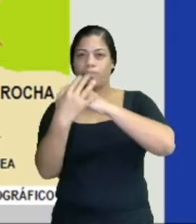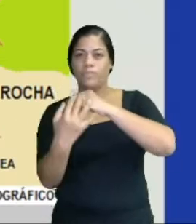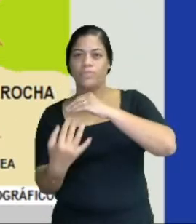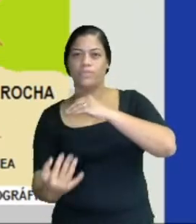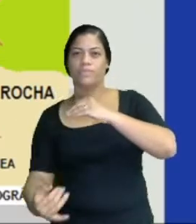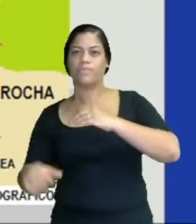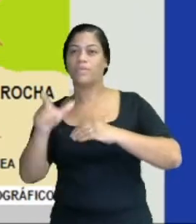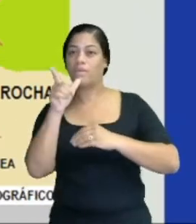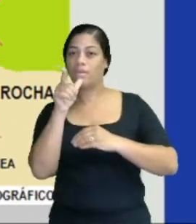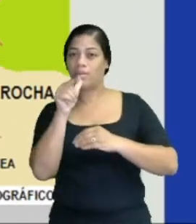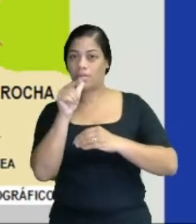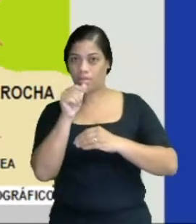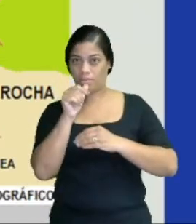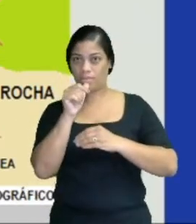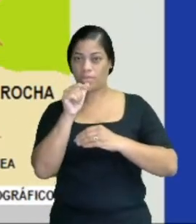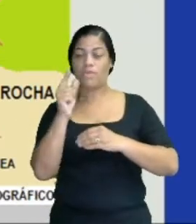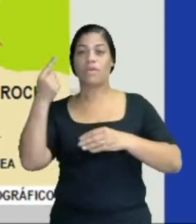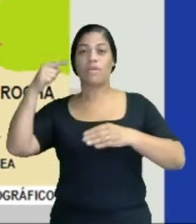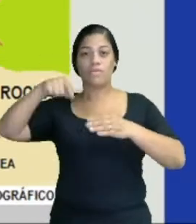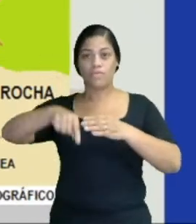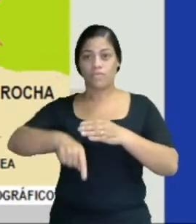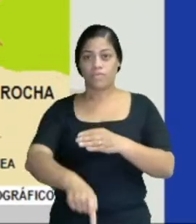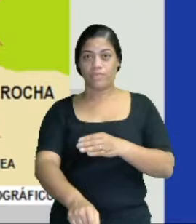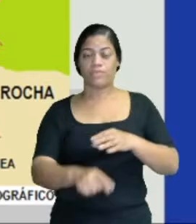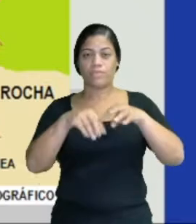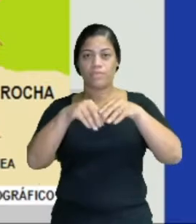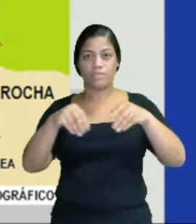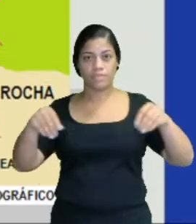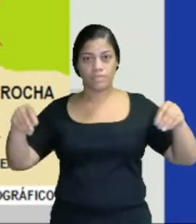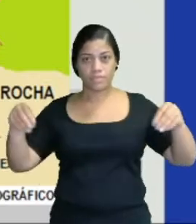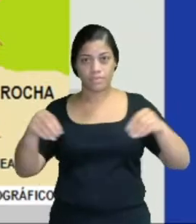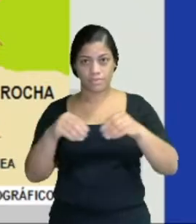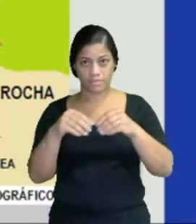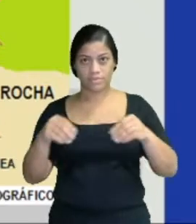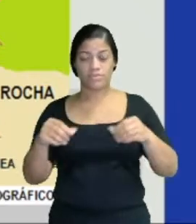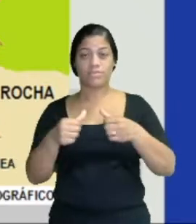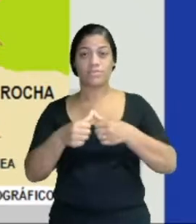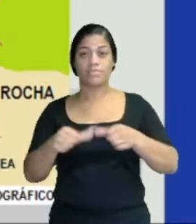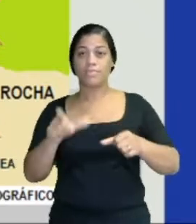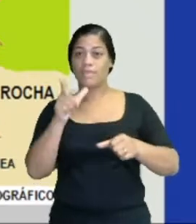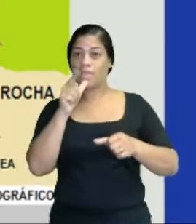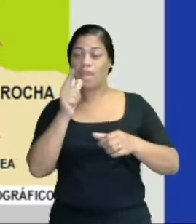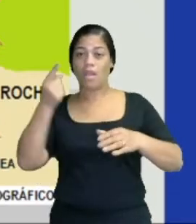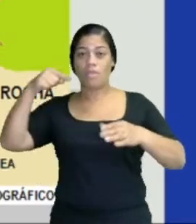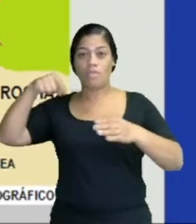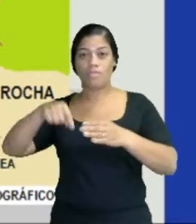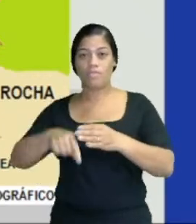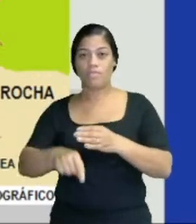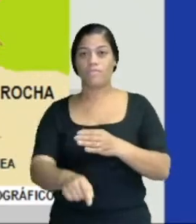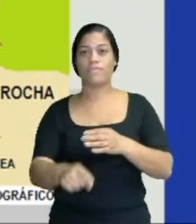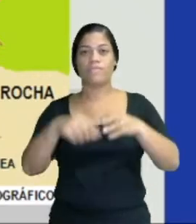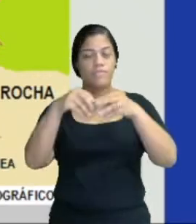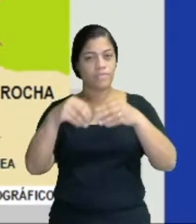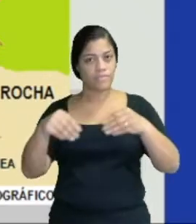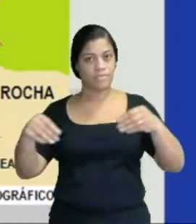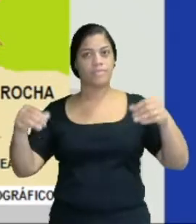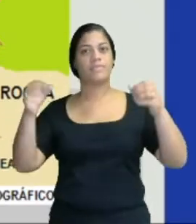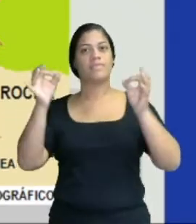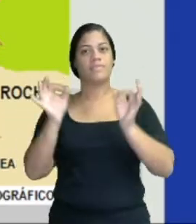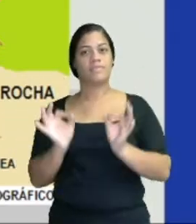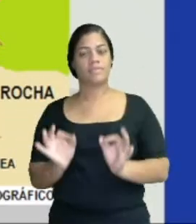e essa água ir para baixo da terra, que é onde estão as nossas águas subterrâneas,